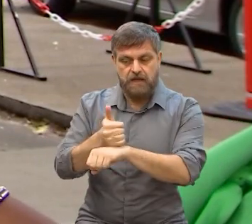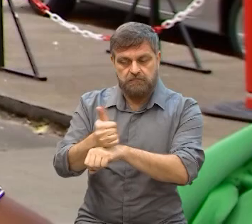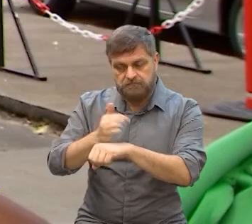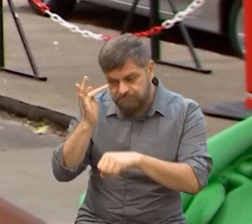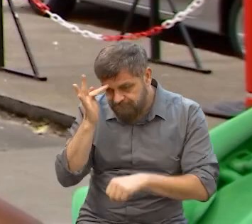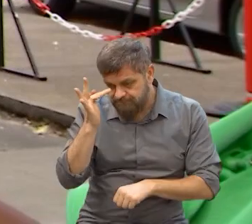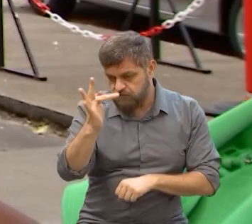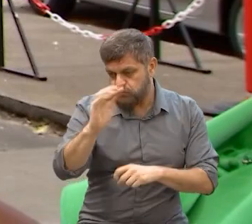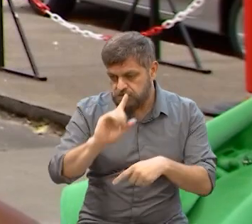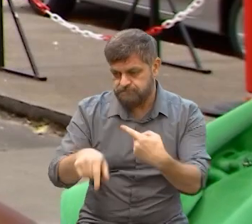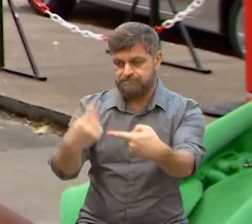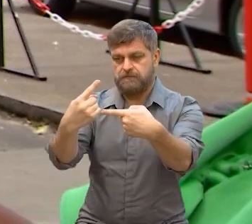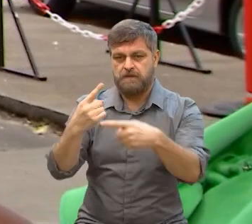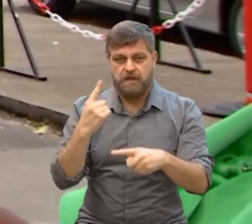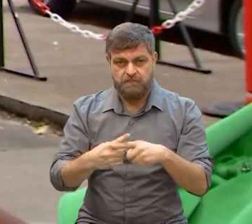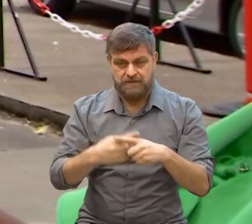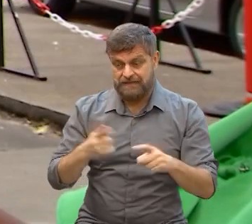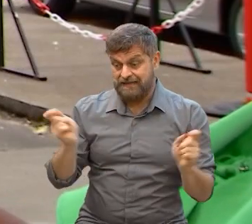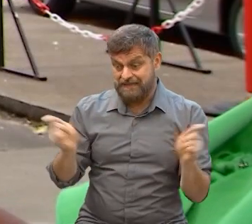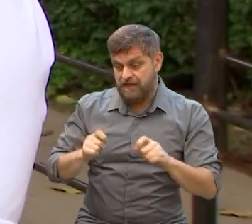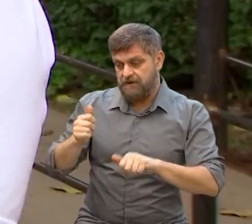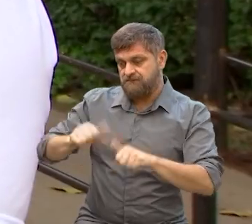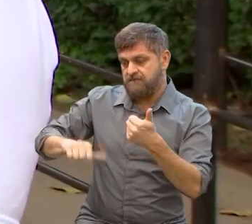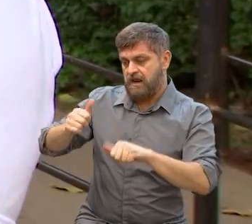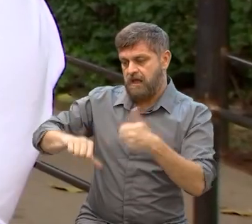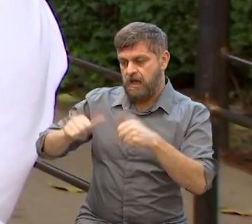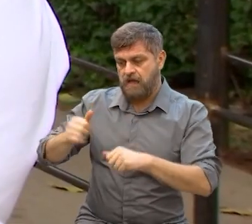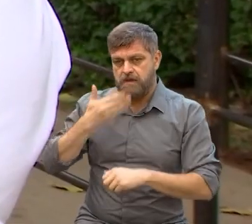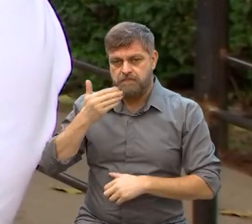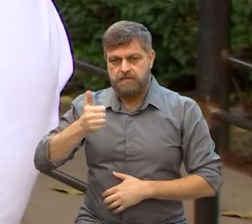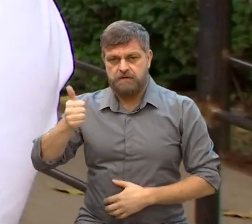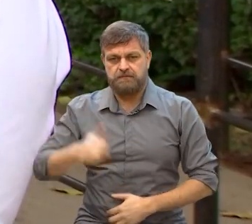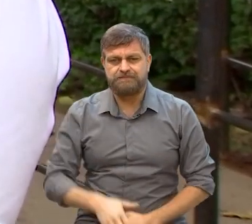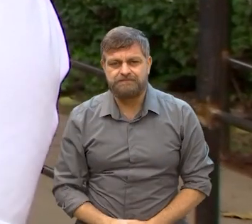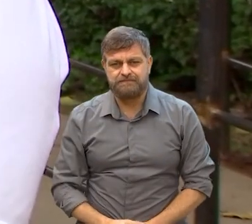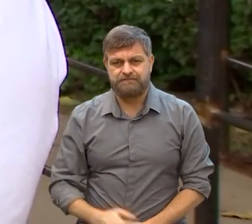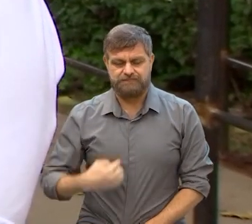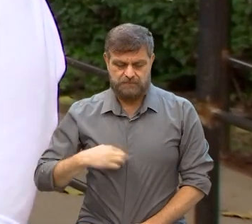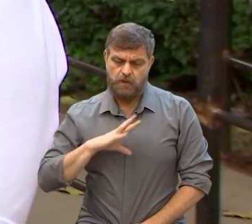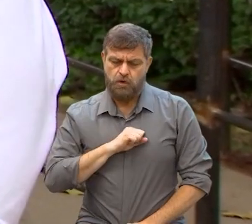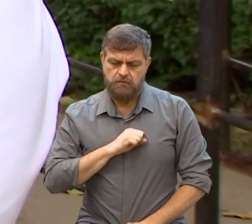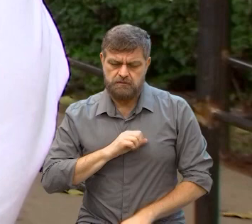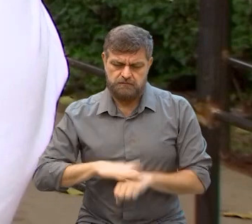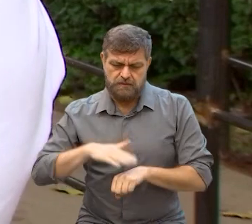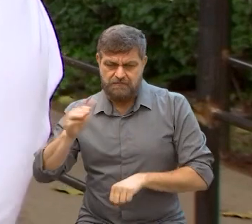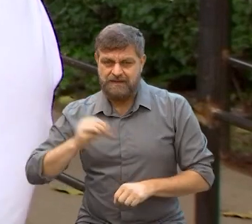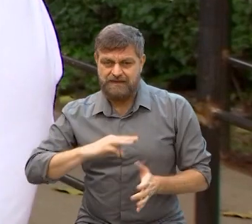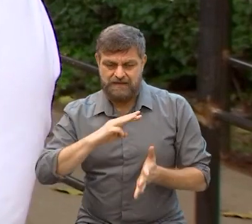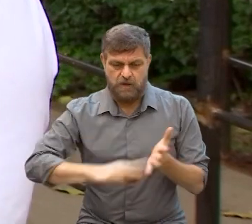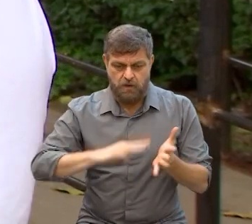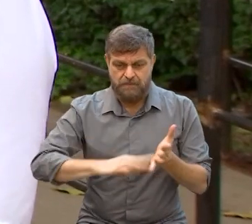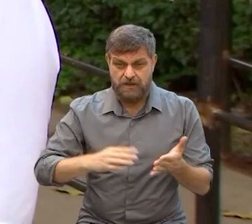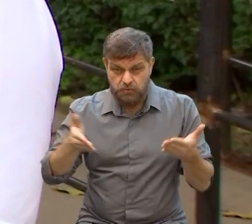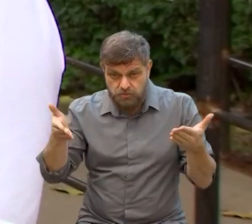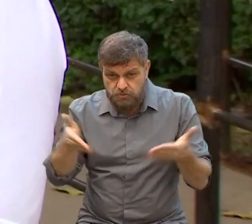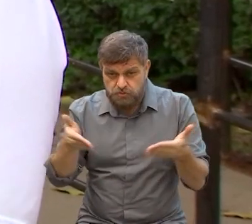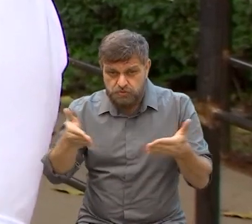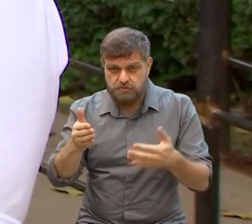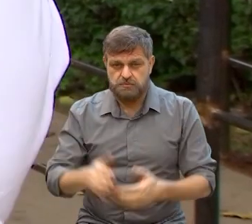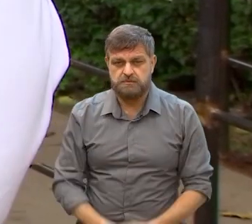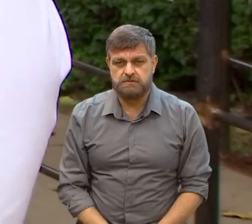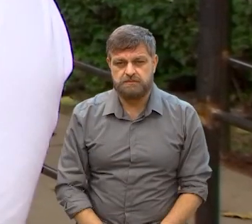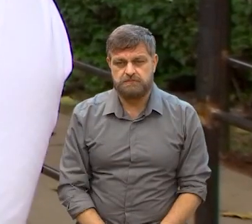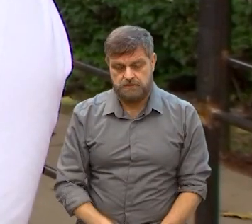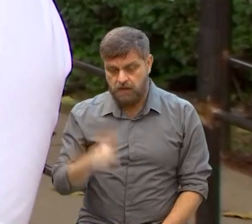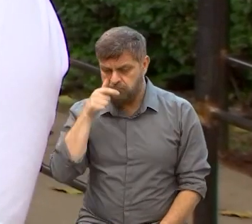do futuro, né? Porque você tem que avaliar isso. Para mim é muito melhor a avaliação assim, no método que eles têm hoje, para mim é